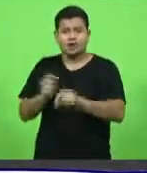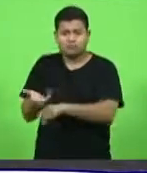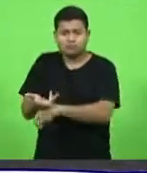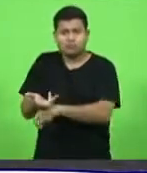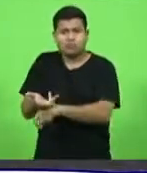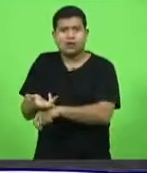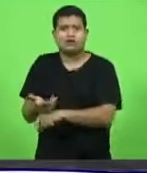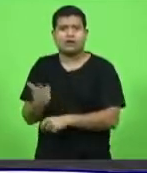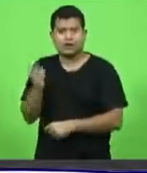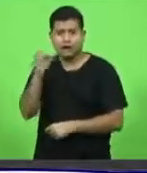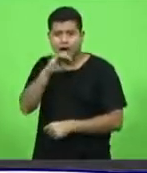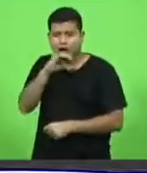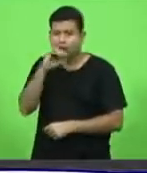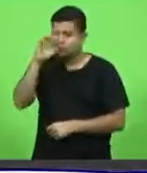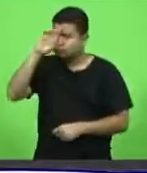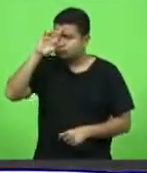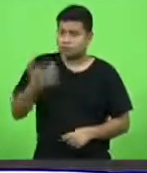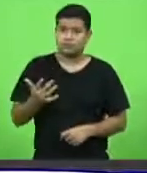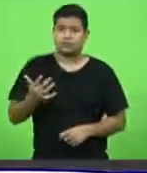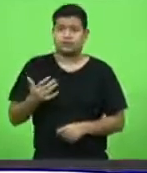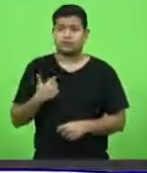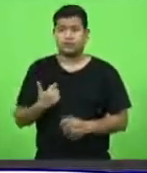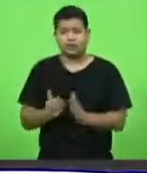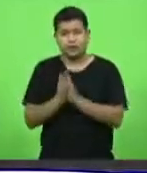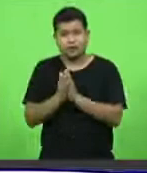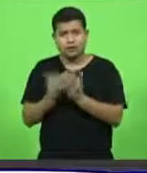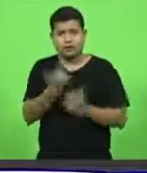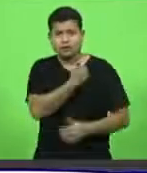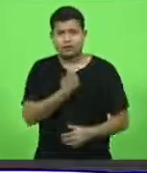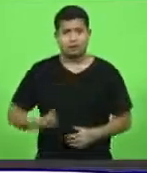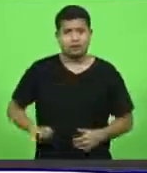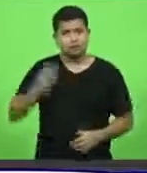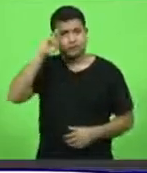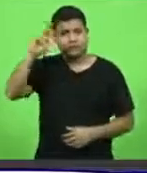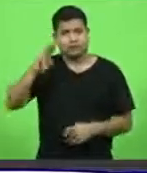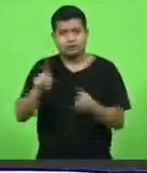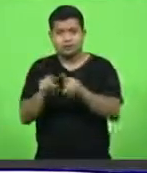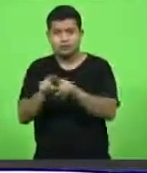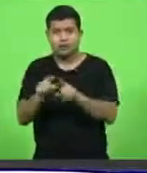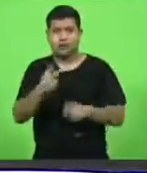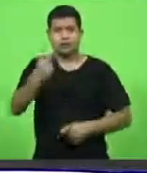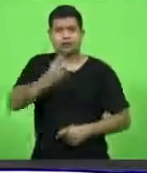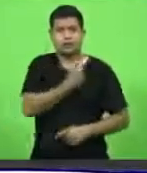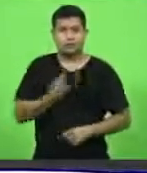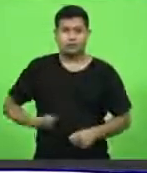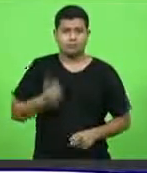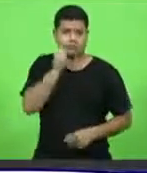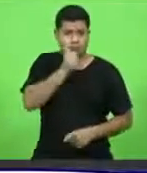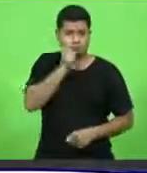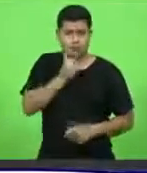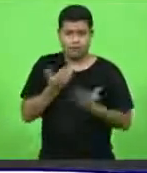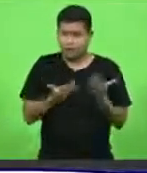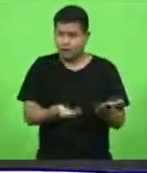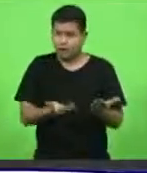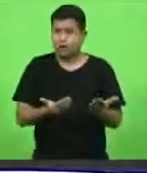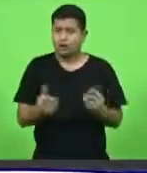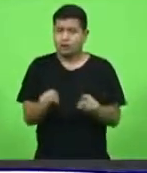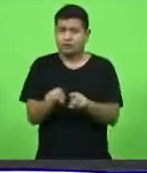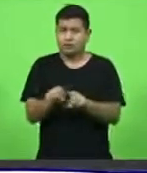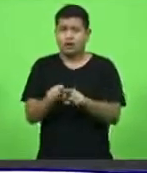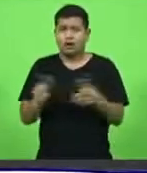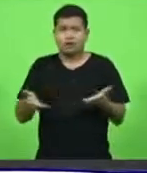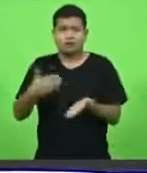governador e eu peço para que ele veja a vice-governadora secretário agora empossado da educação